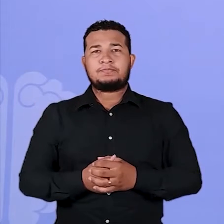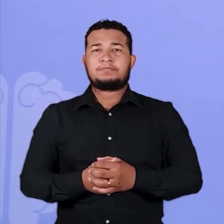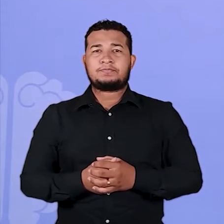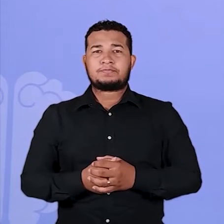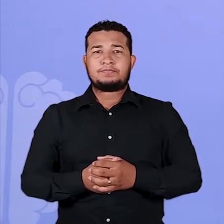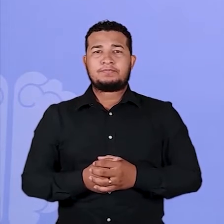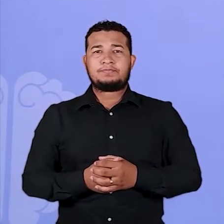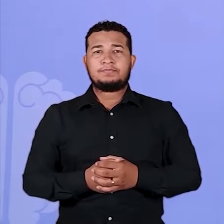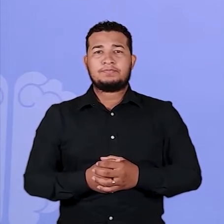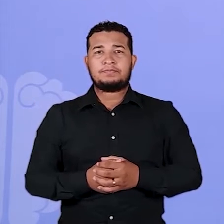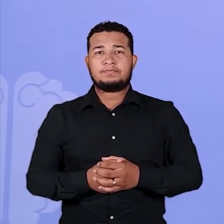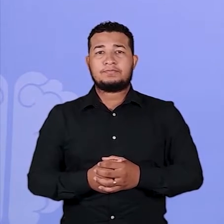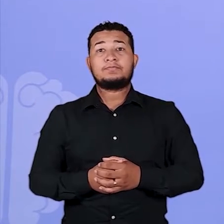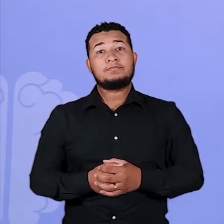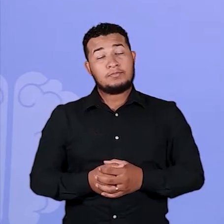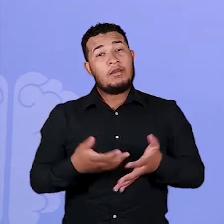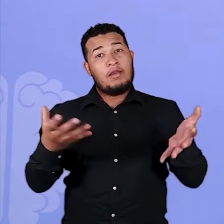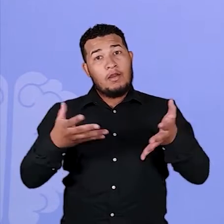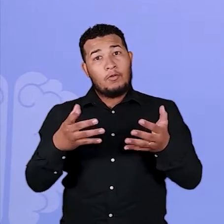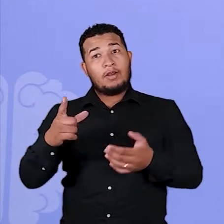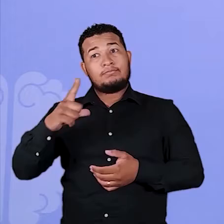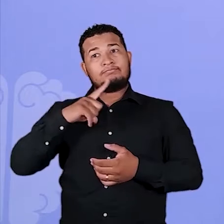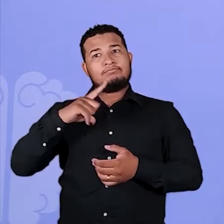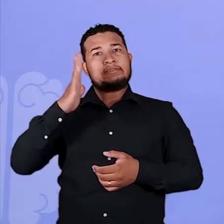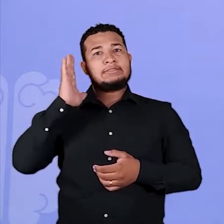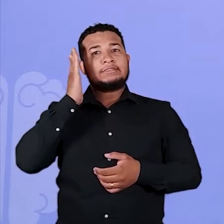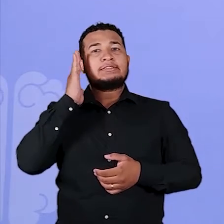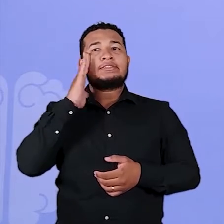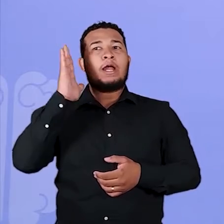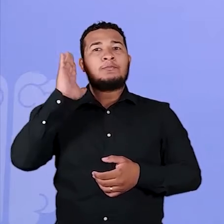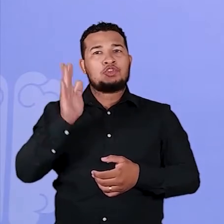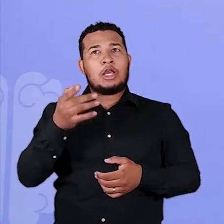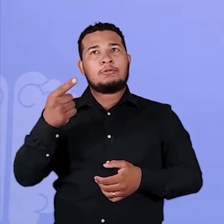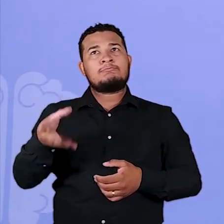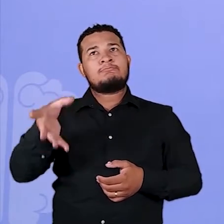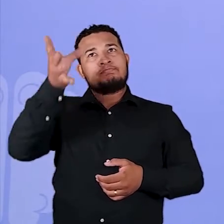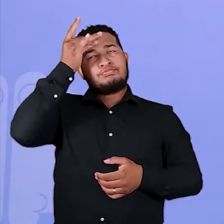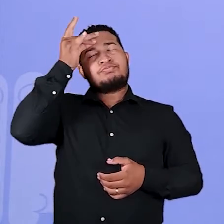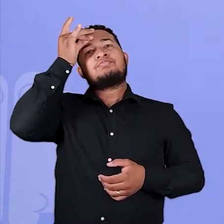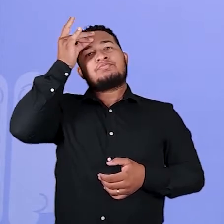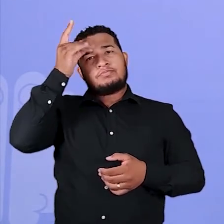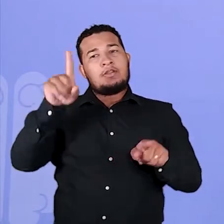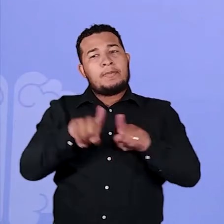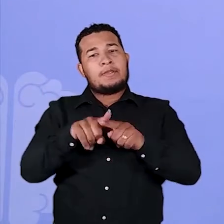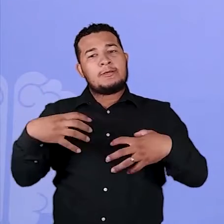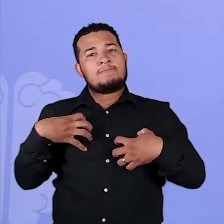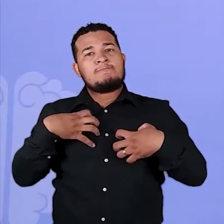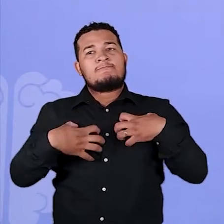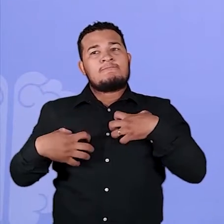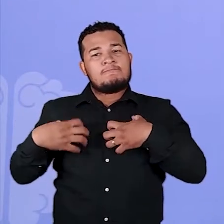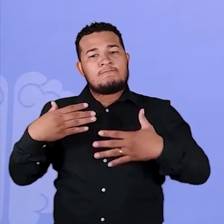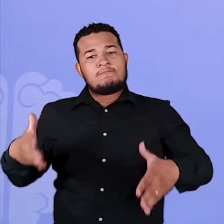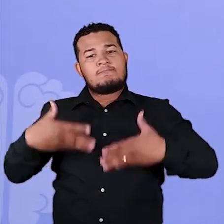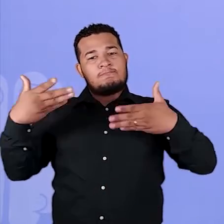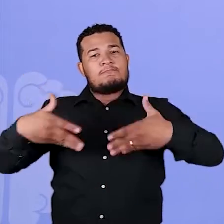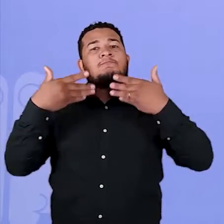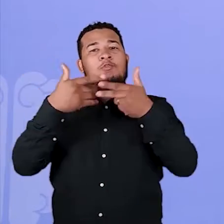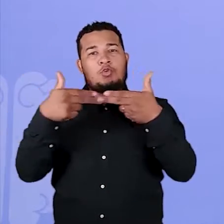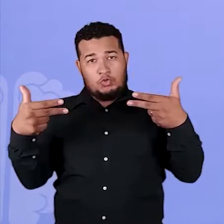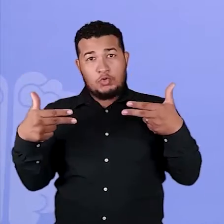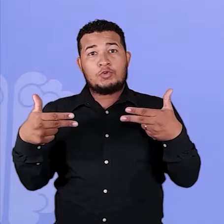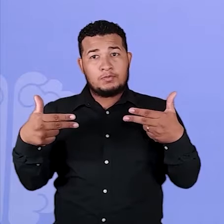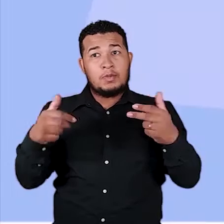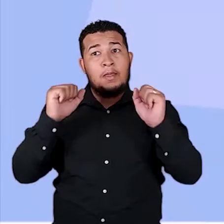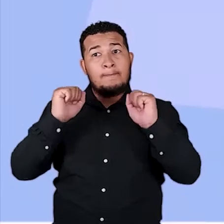coisa? Agora que a gente tem alguma ideia, agora que essa história provoca na gente alguma coisa, a